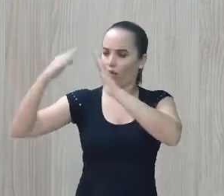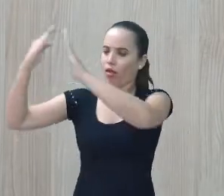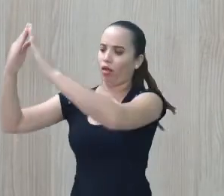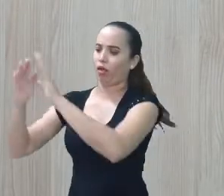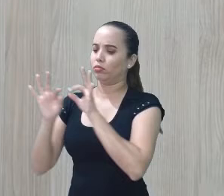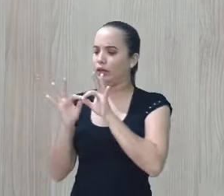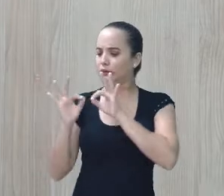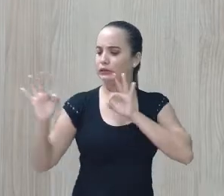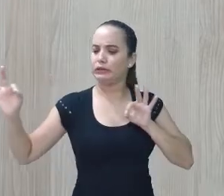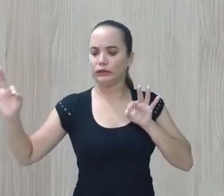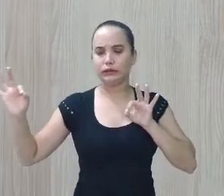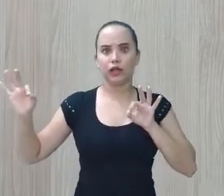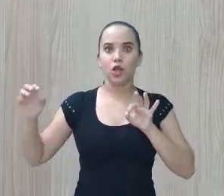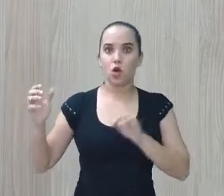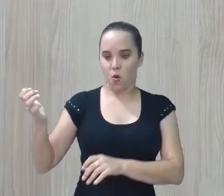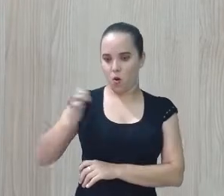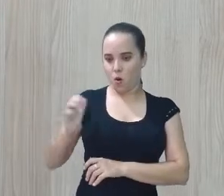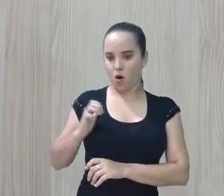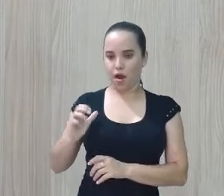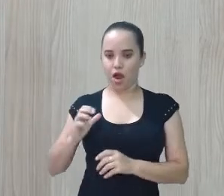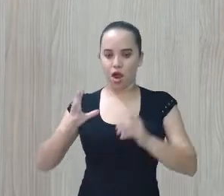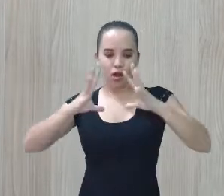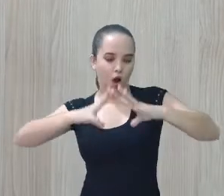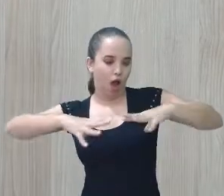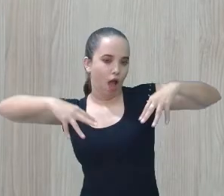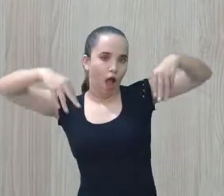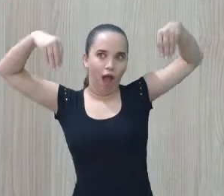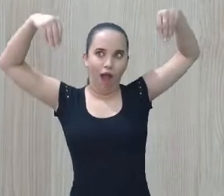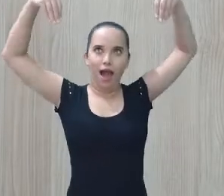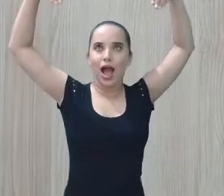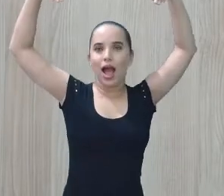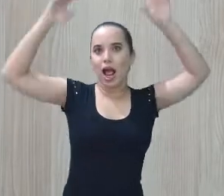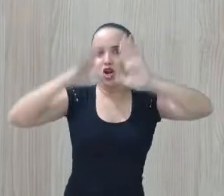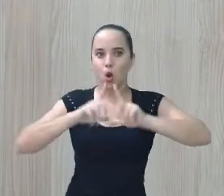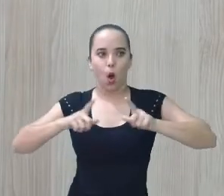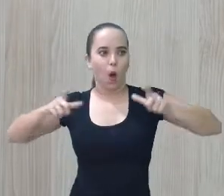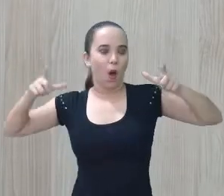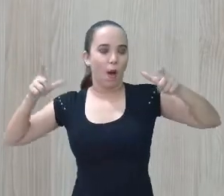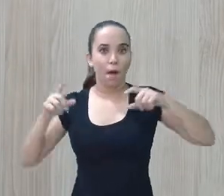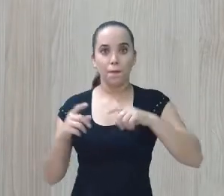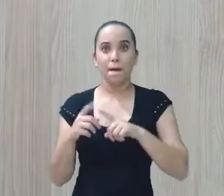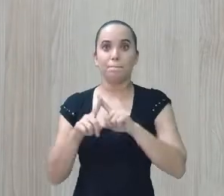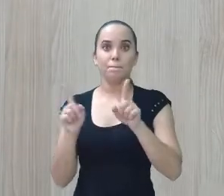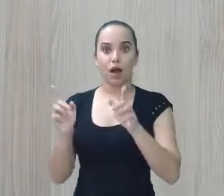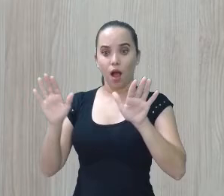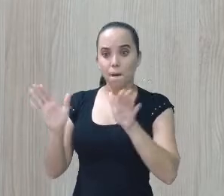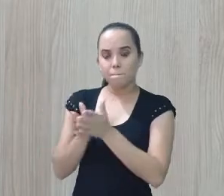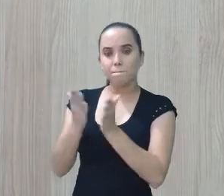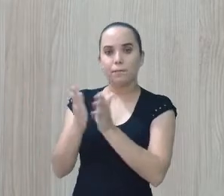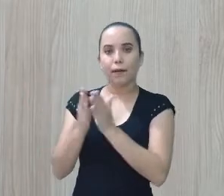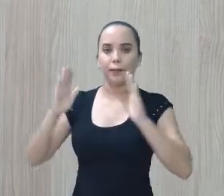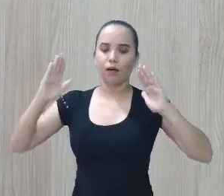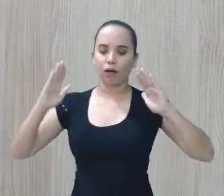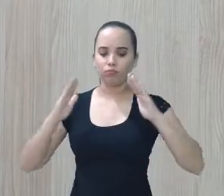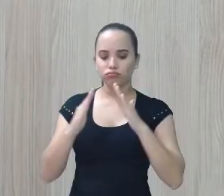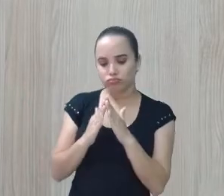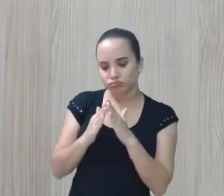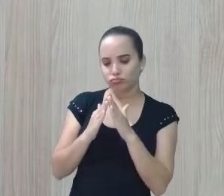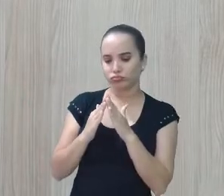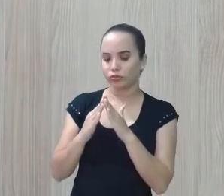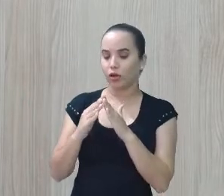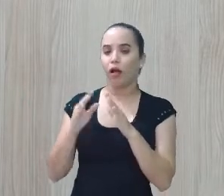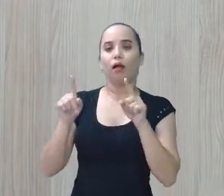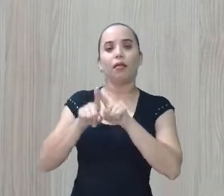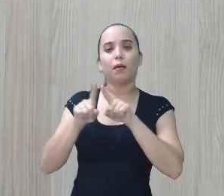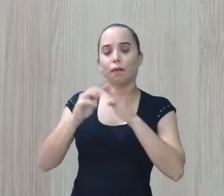ricos encastelados e os pobres, né? Naqueles vilarejos pequenos lá, né? Distante. Então, no momento em que elas